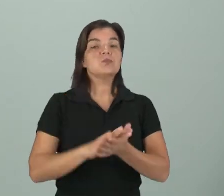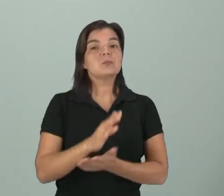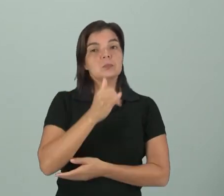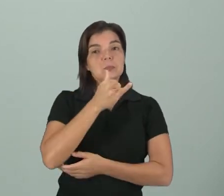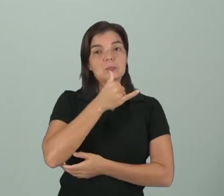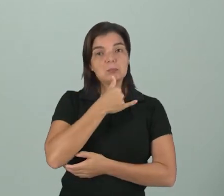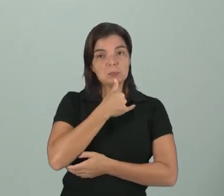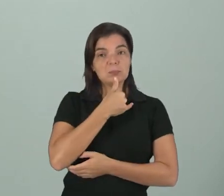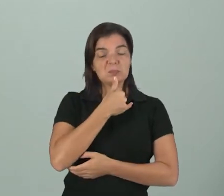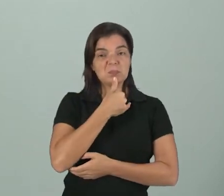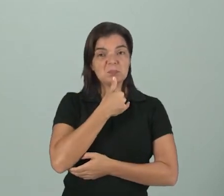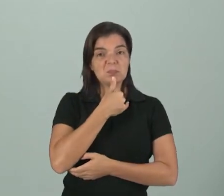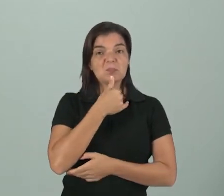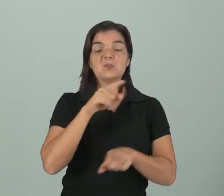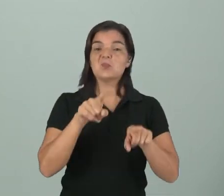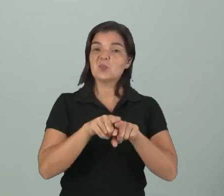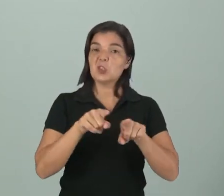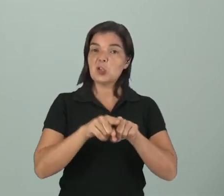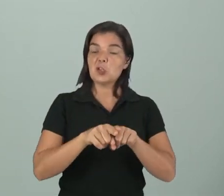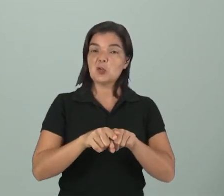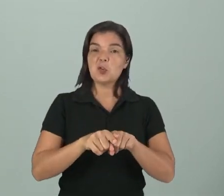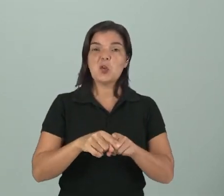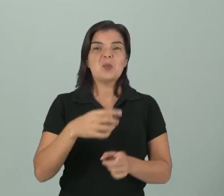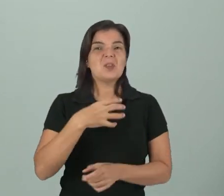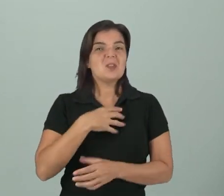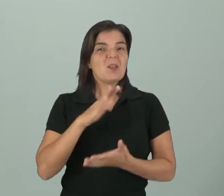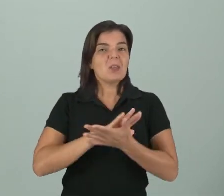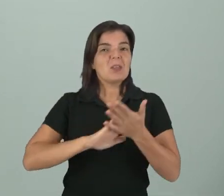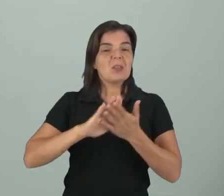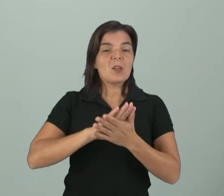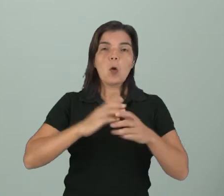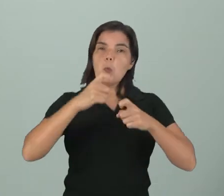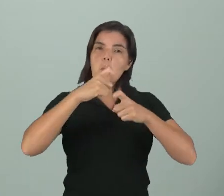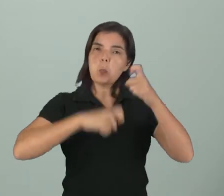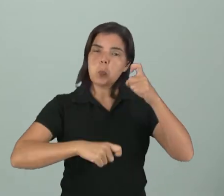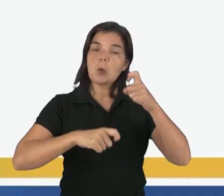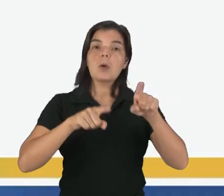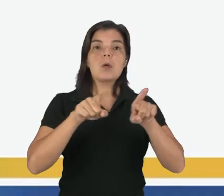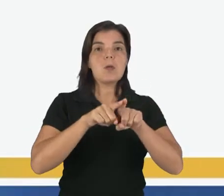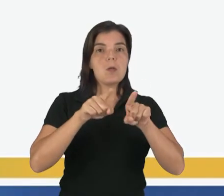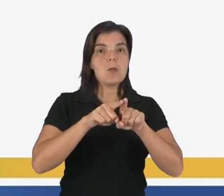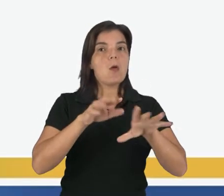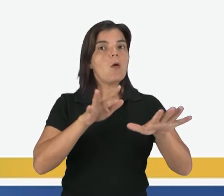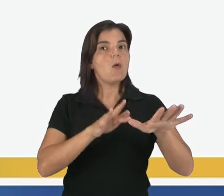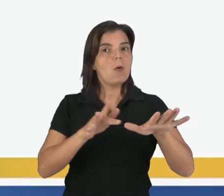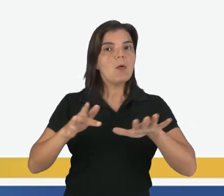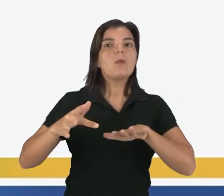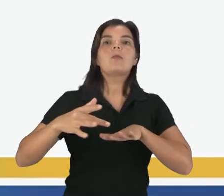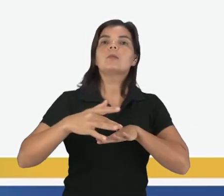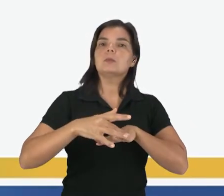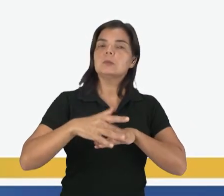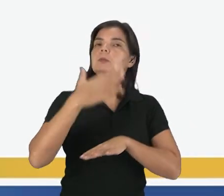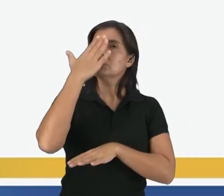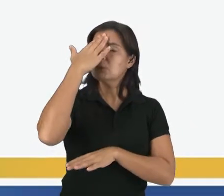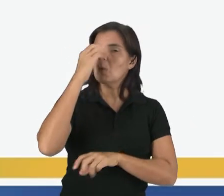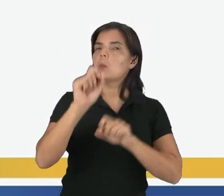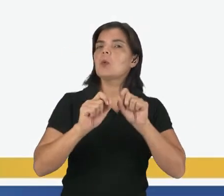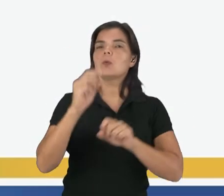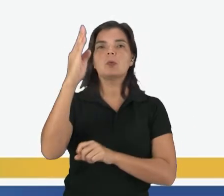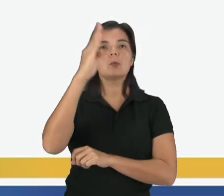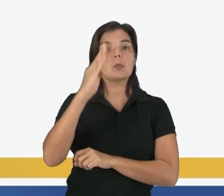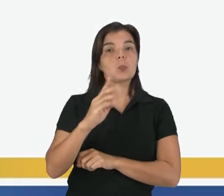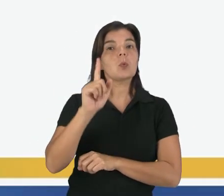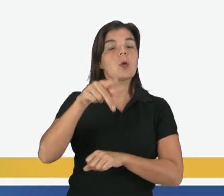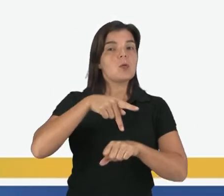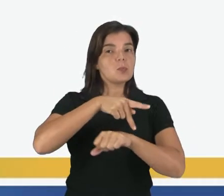o fato de ela não ter sido maltratada ou estuprada. E isso em uma rede social. Sabemos que o Brasil